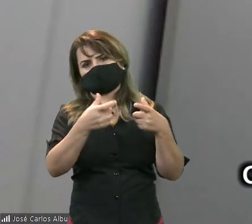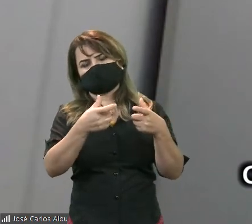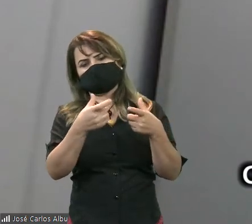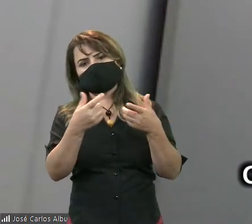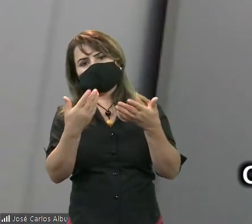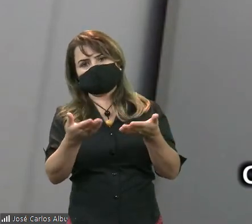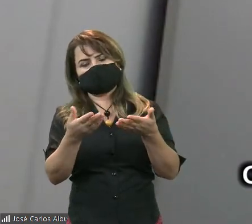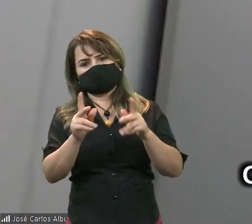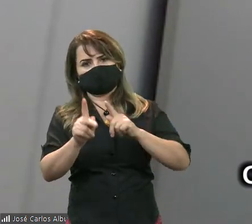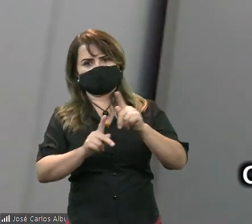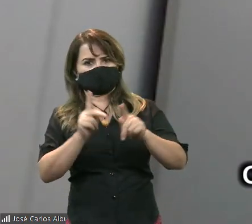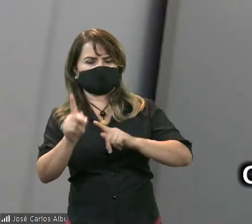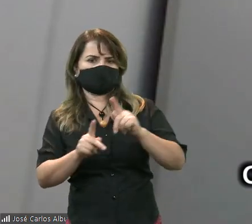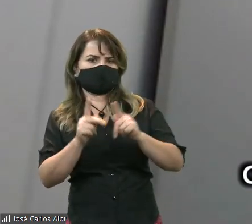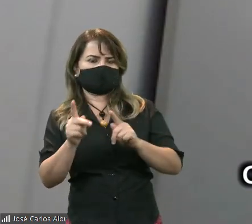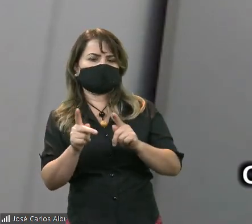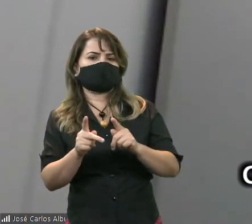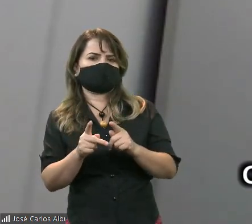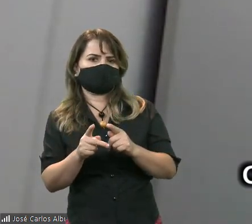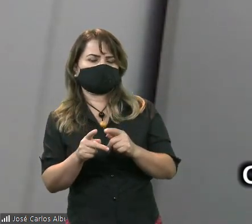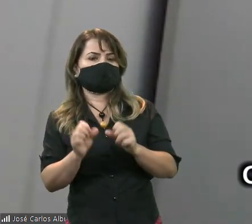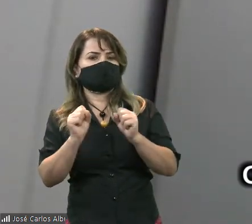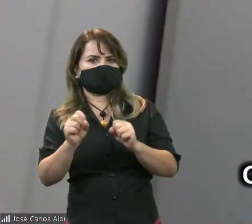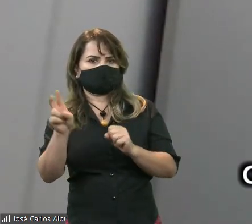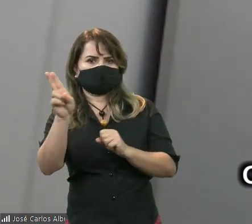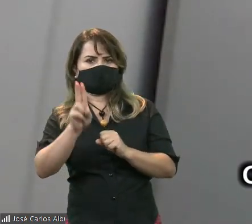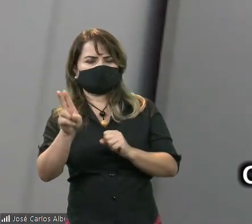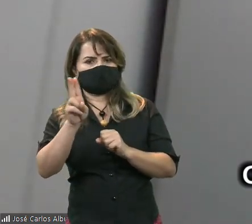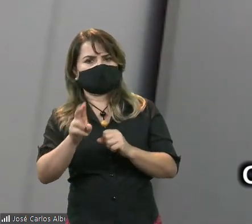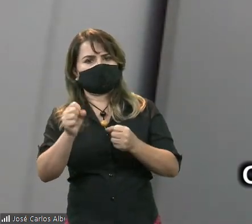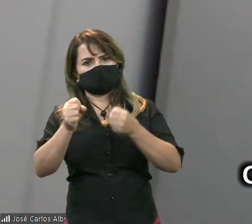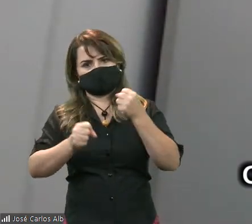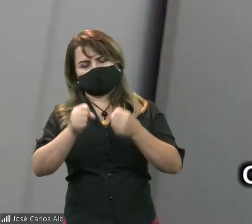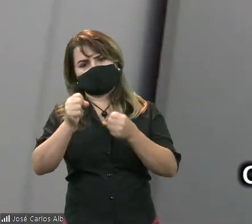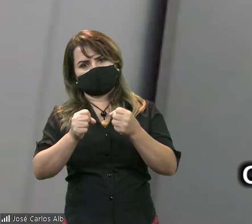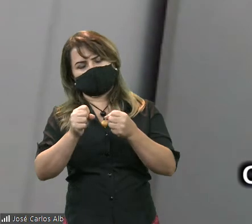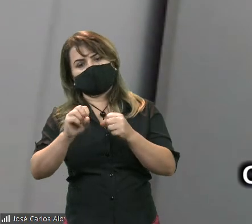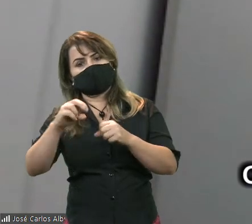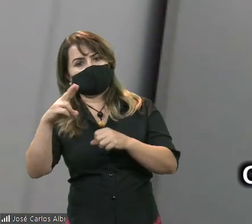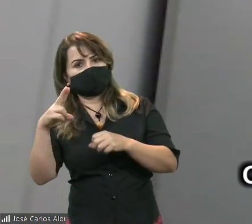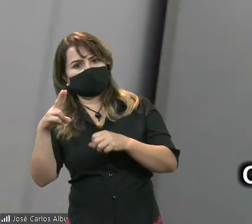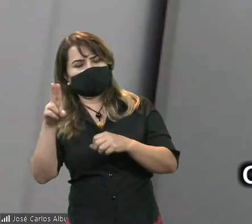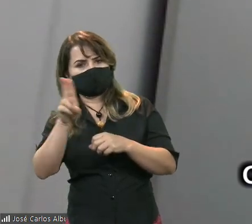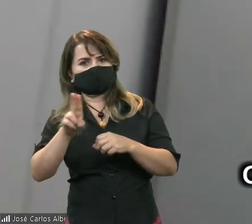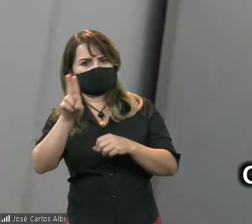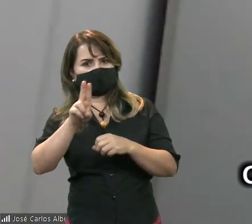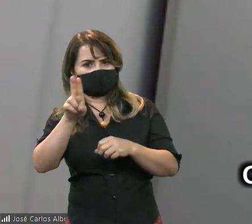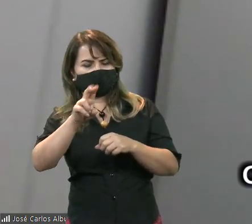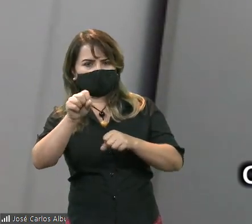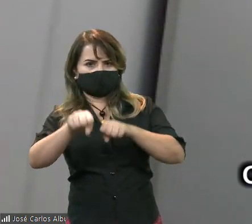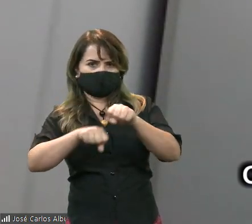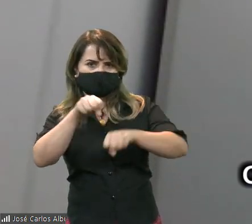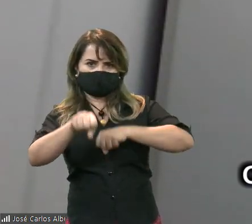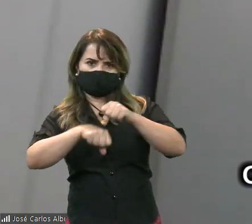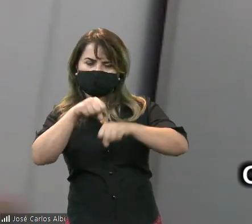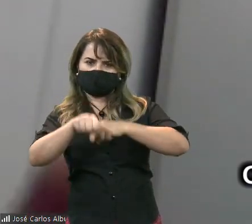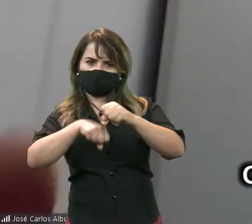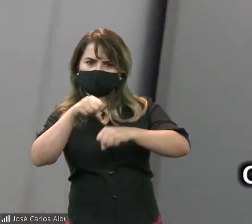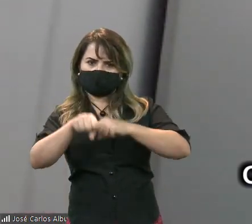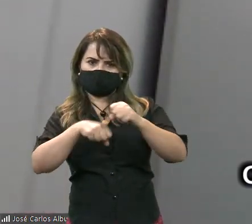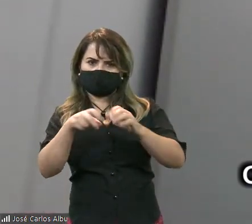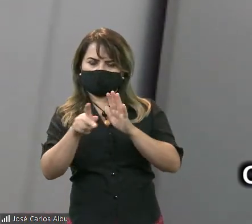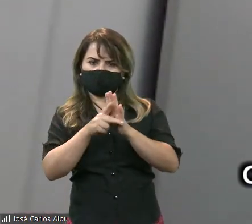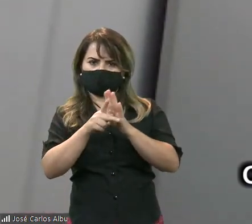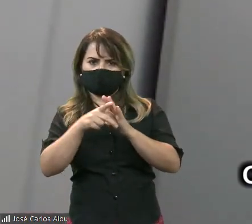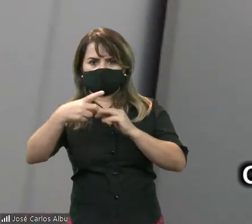que vai poder utilizar do veículo, né, do transporte das bicicletas para se dirigirem às suas áreas de trabalho. Então,